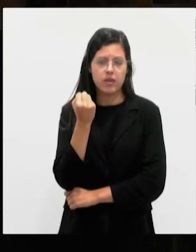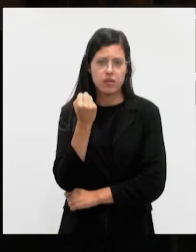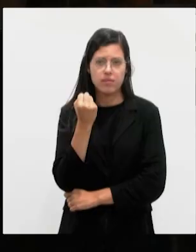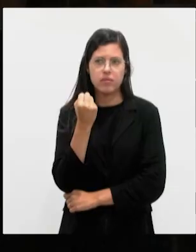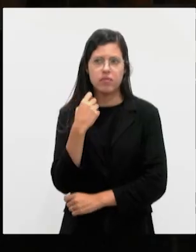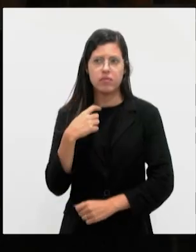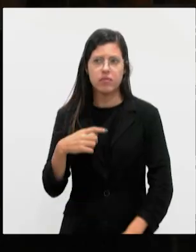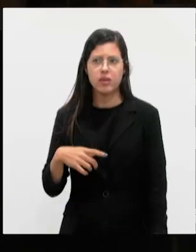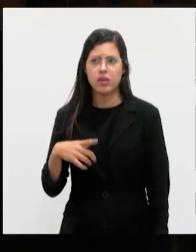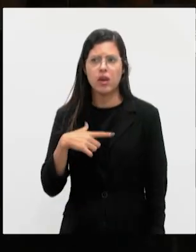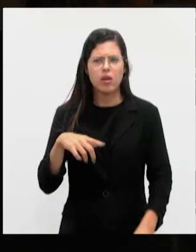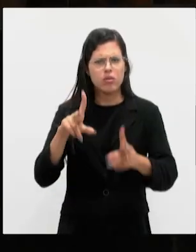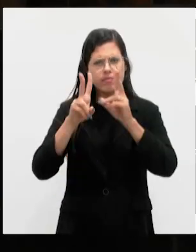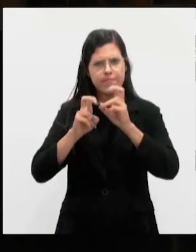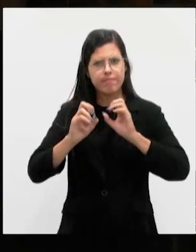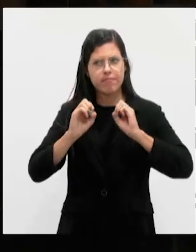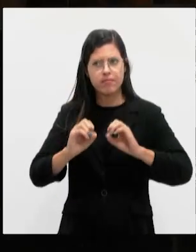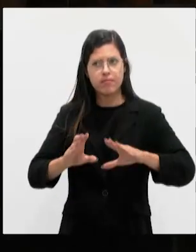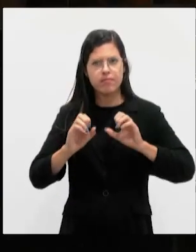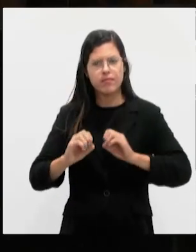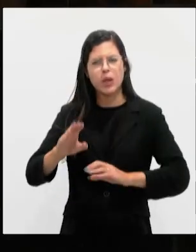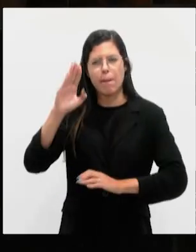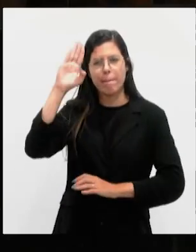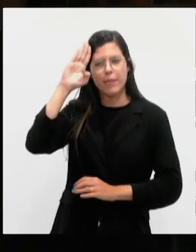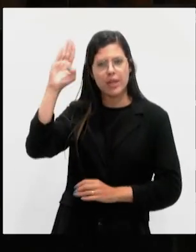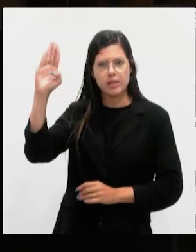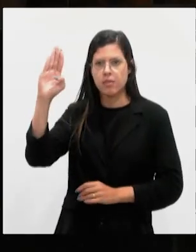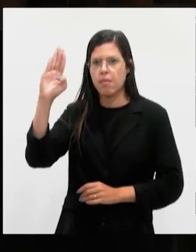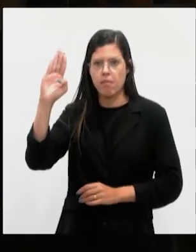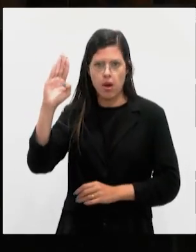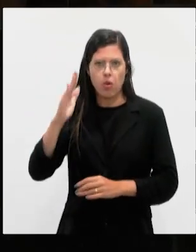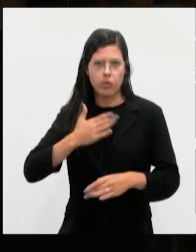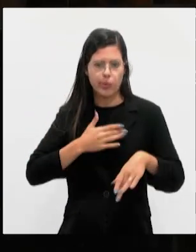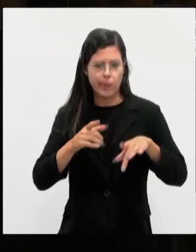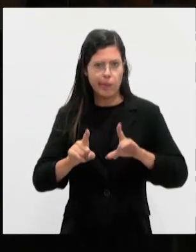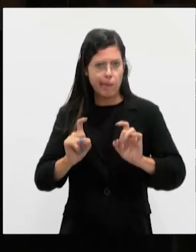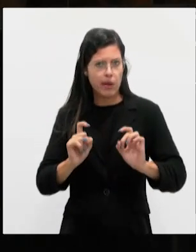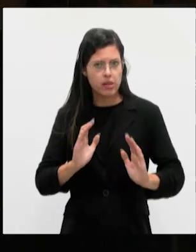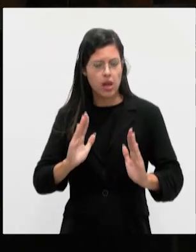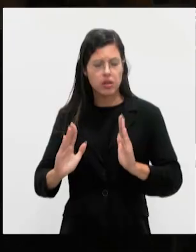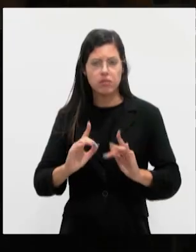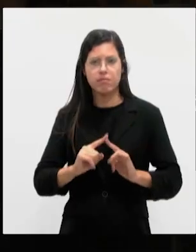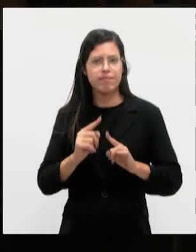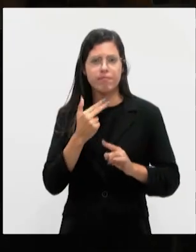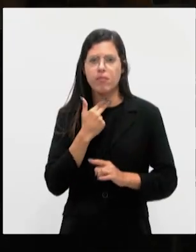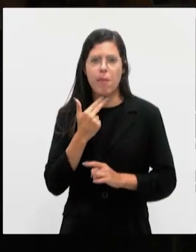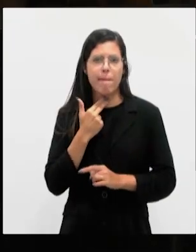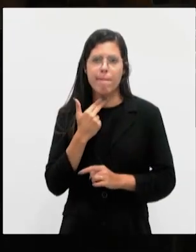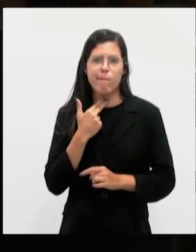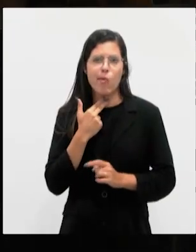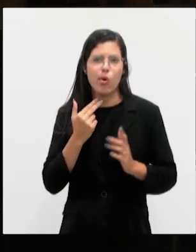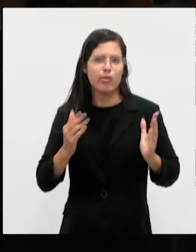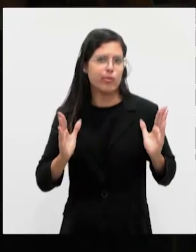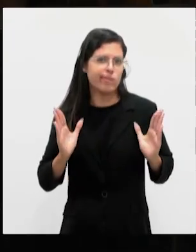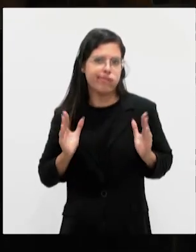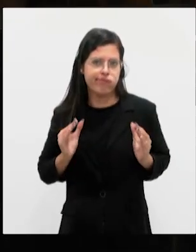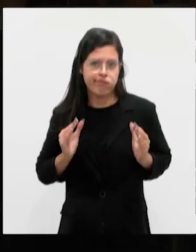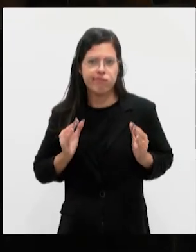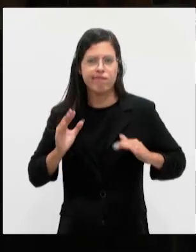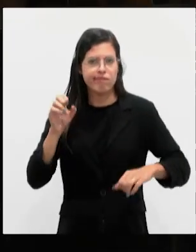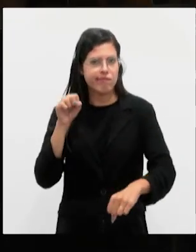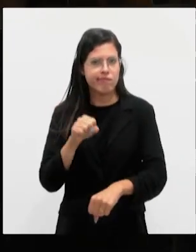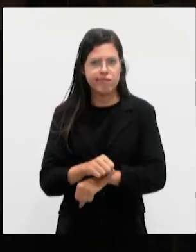tem a pauta da educação como a nossa principal bandeira. Mas não posso aqui cruzar os braços, deixar